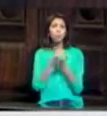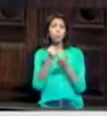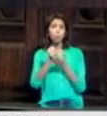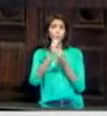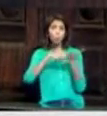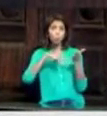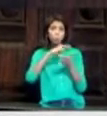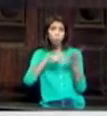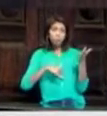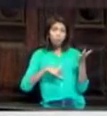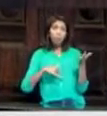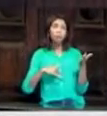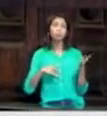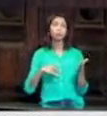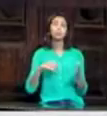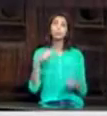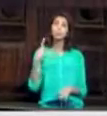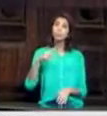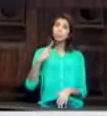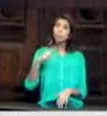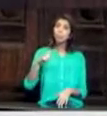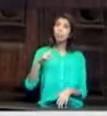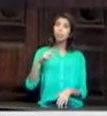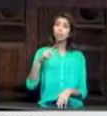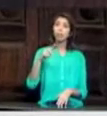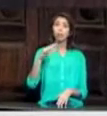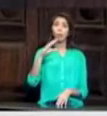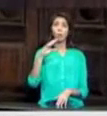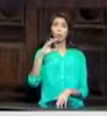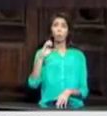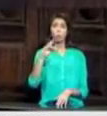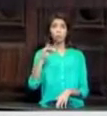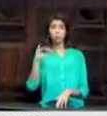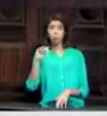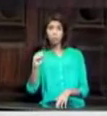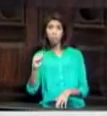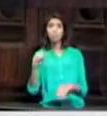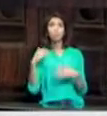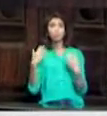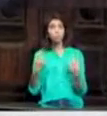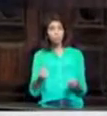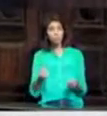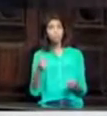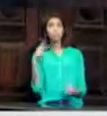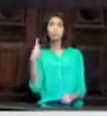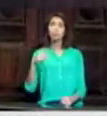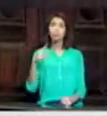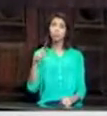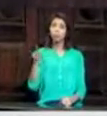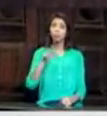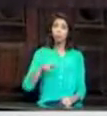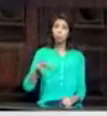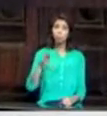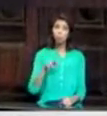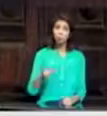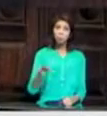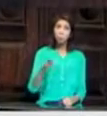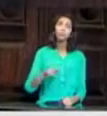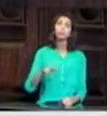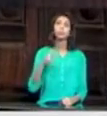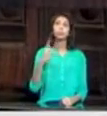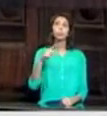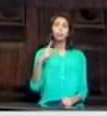contrato de concessão, de maneira que a concessionária, e não o interesse público, de maneira que a concessionária, e não o usuário de transporte, de maneira que